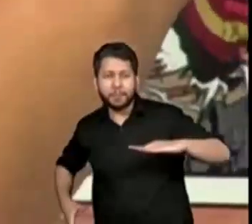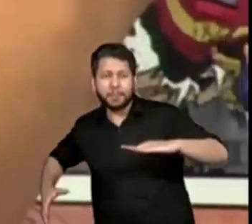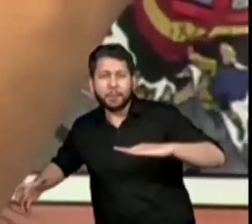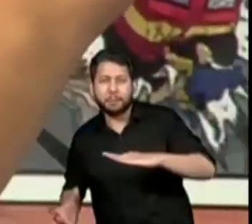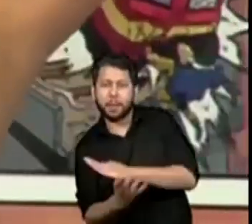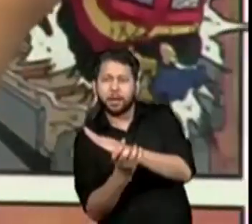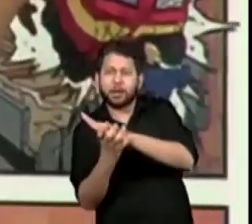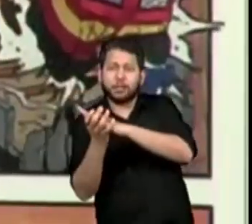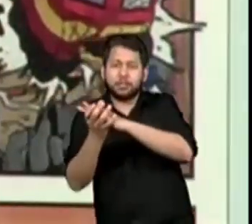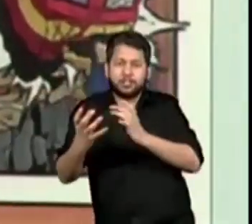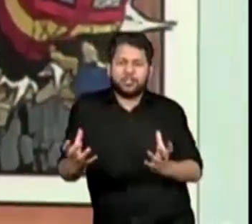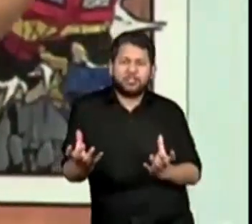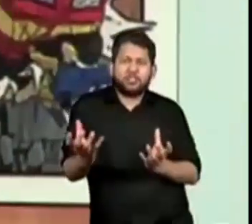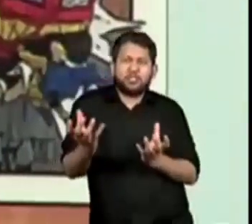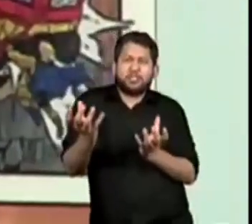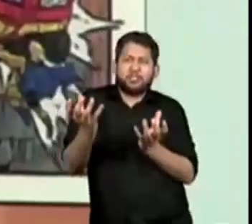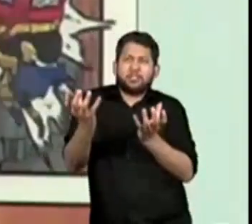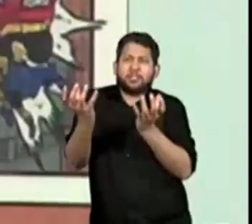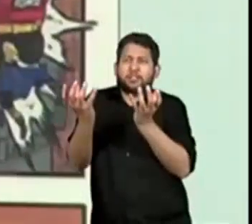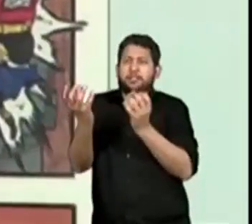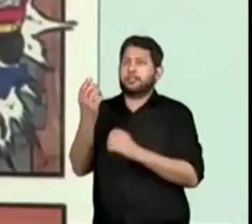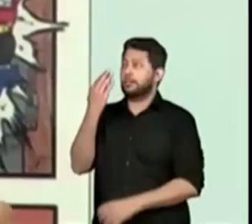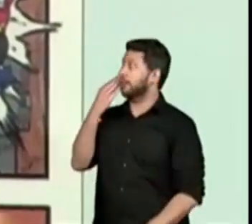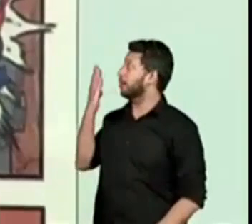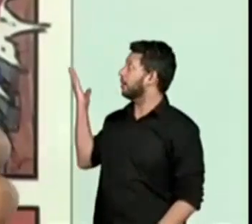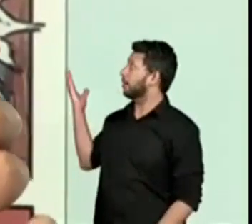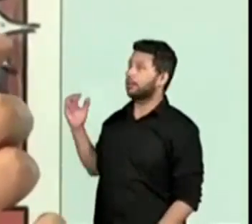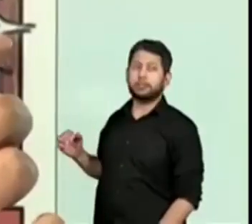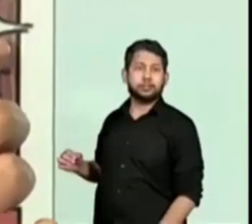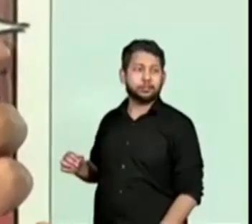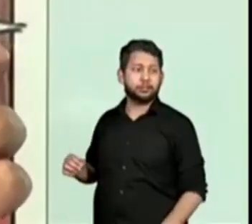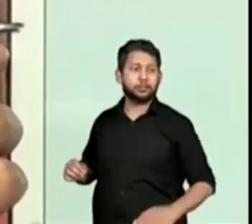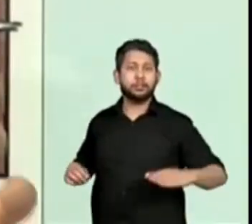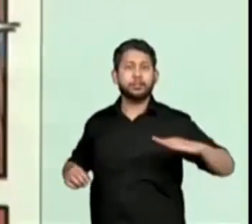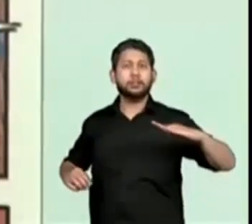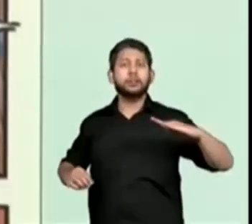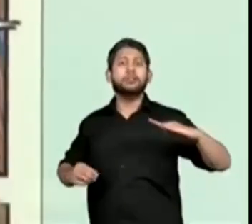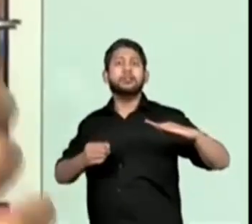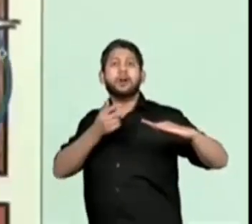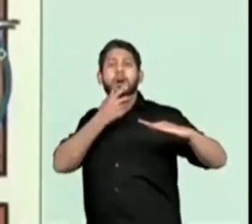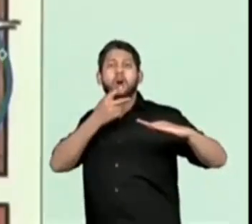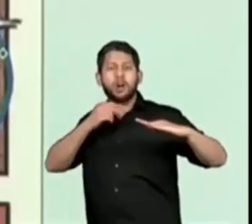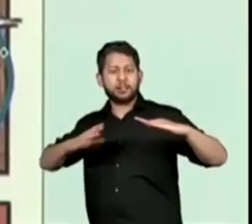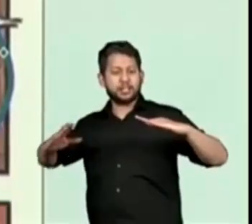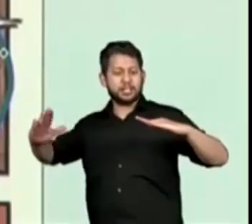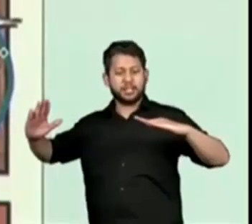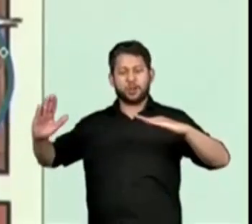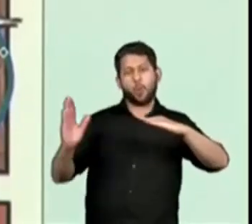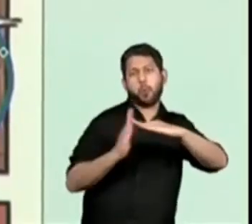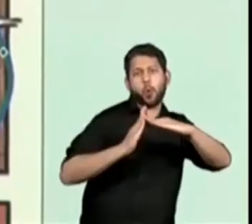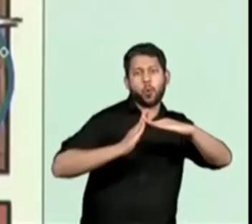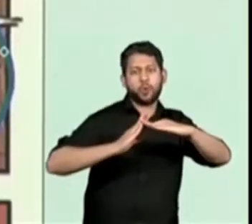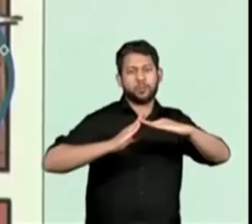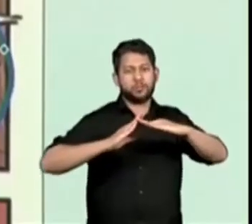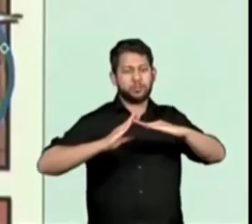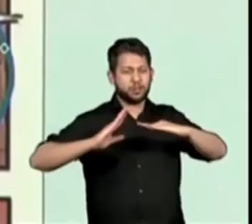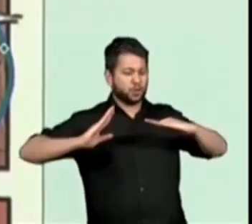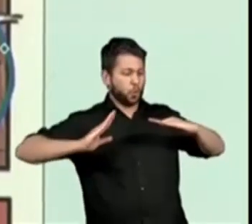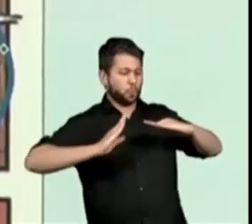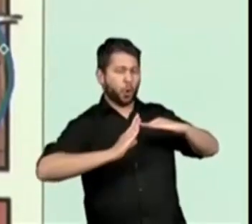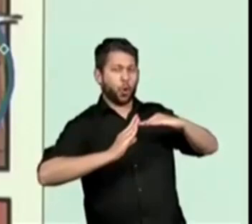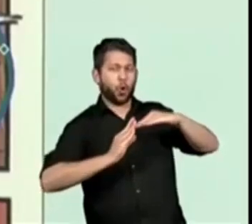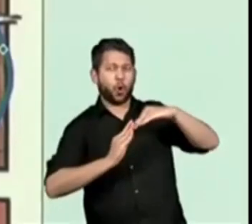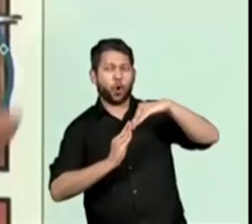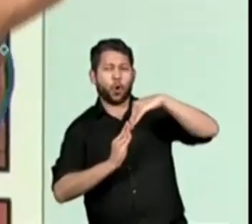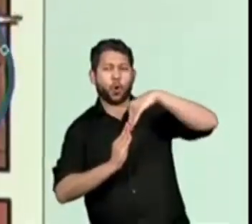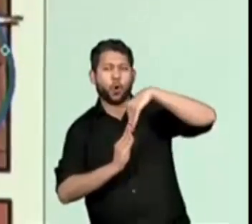terceiro quadro, bem próximo, o Musculoso agarra o trem.